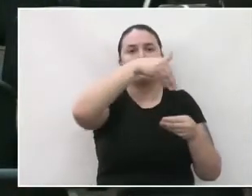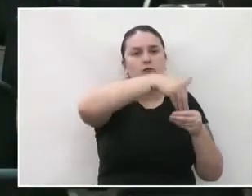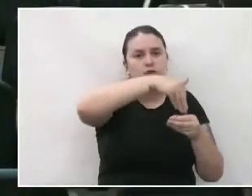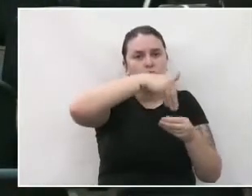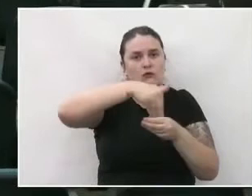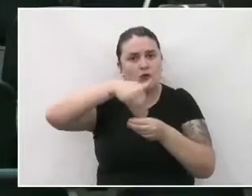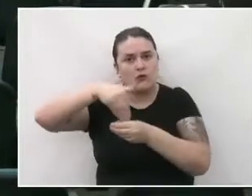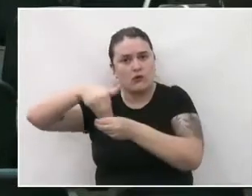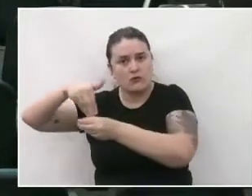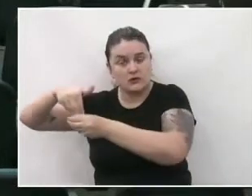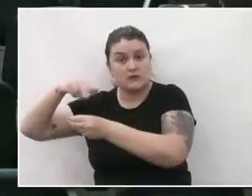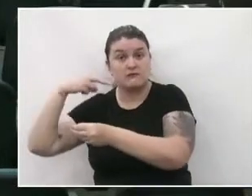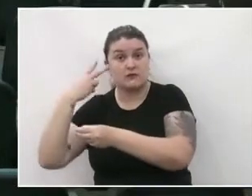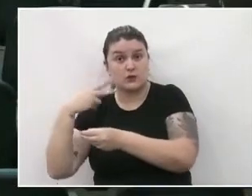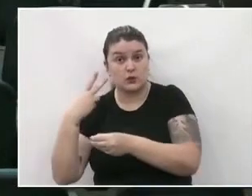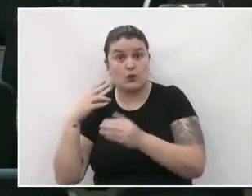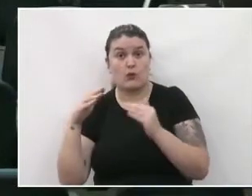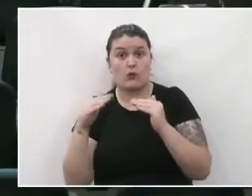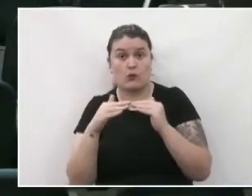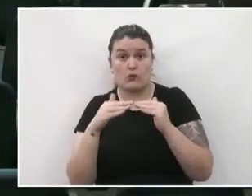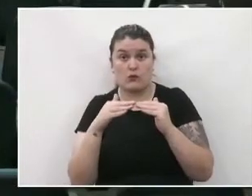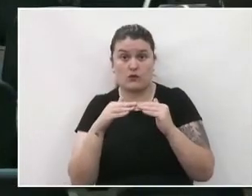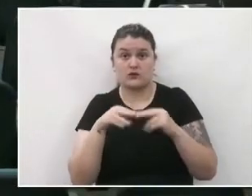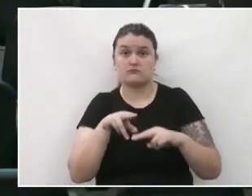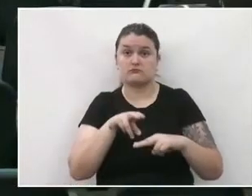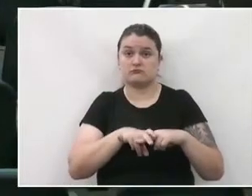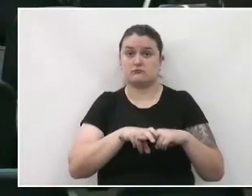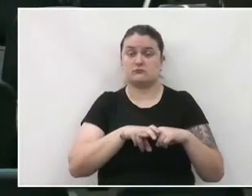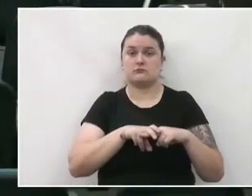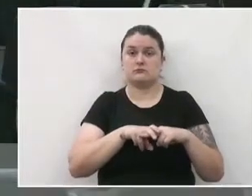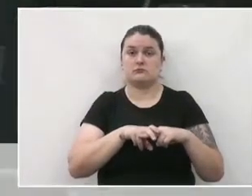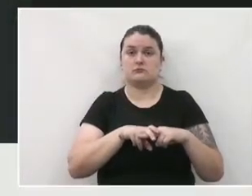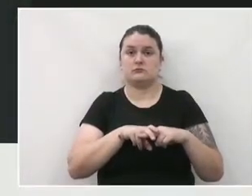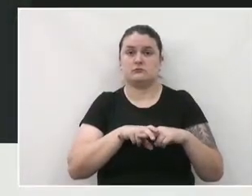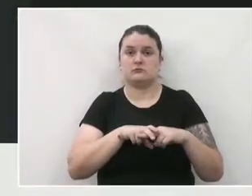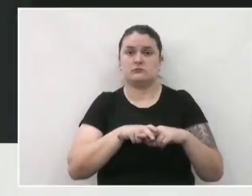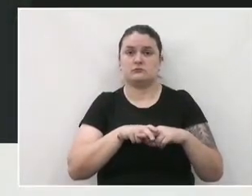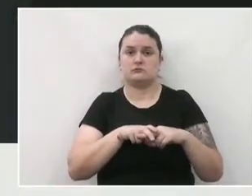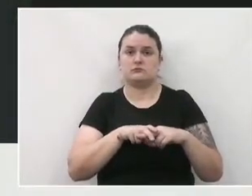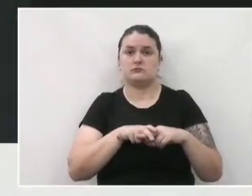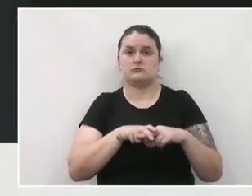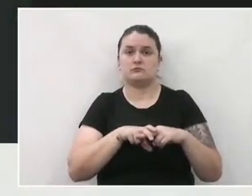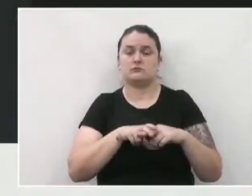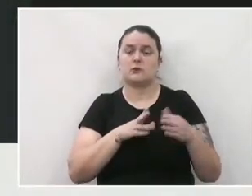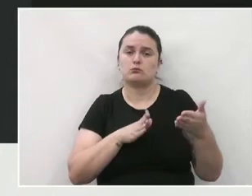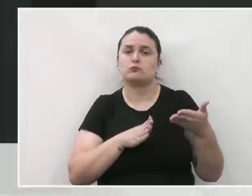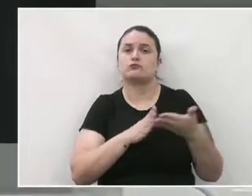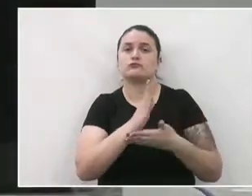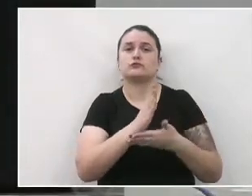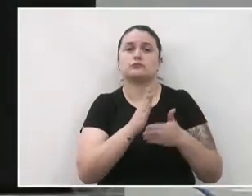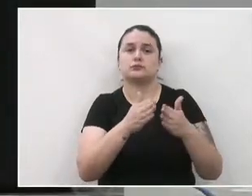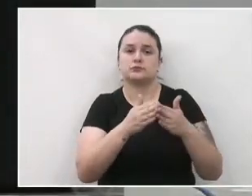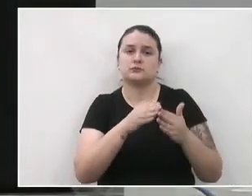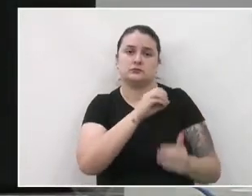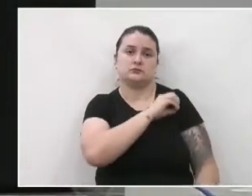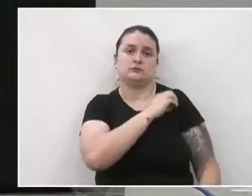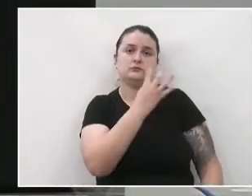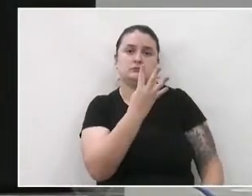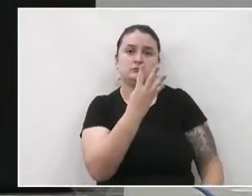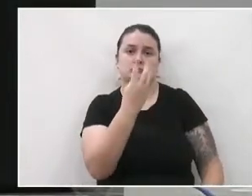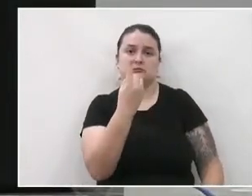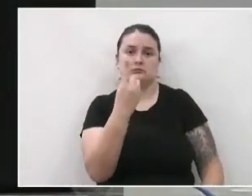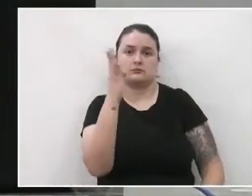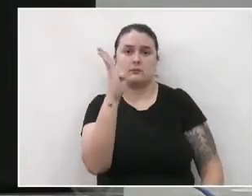Em votação. Senhores vereadores que aprovam, permaneçam como estão. Aprovado o requerimento número